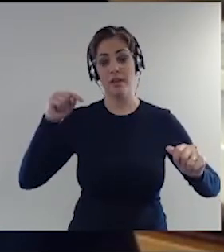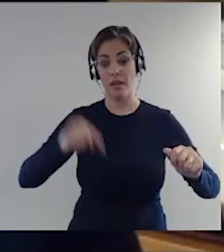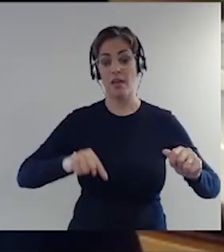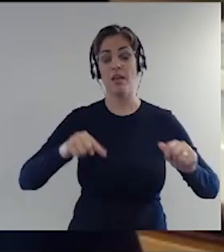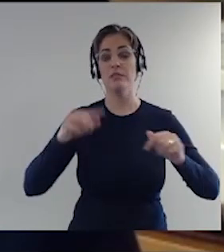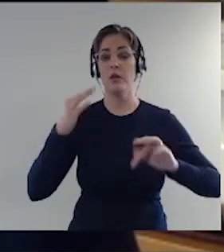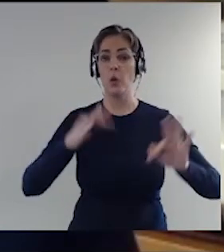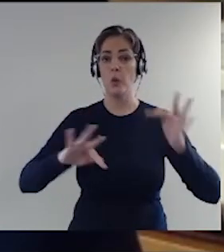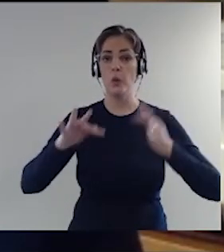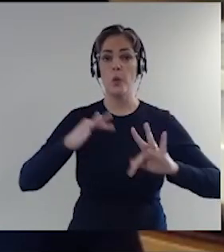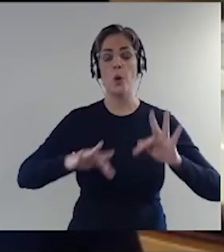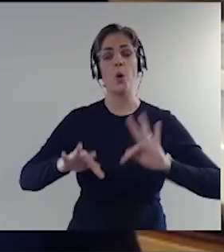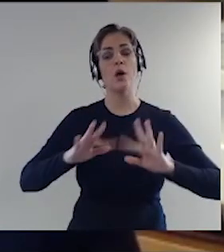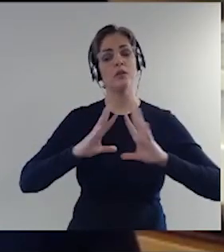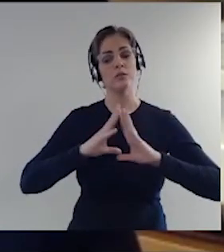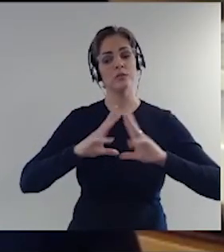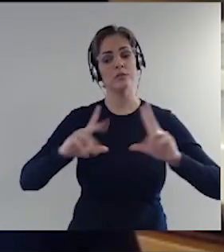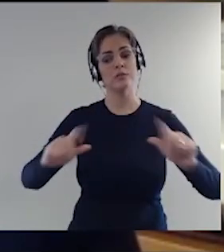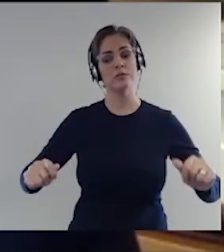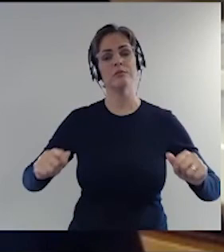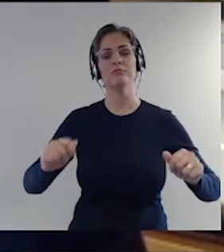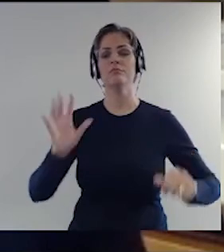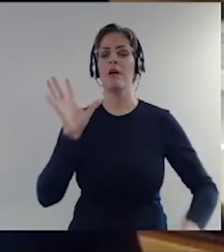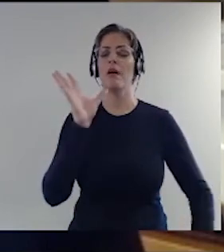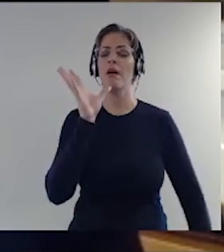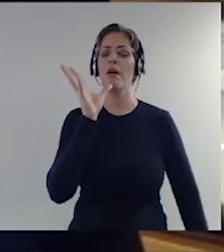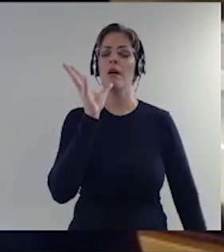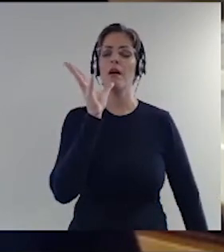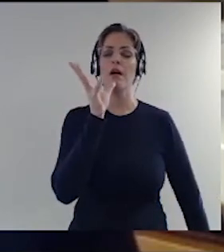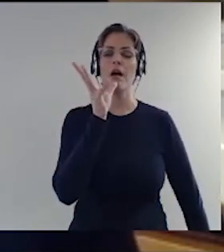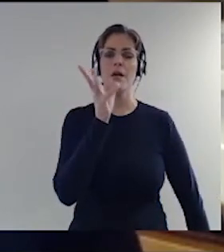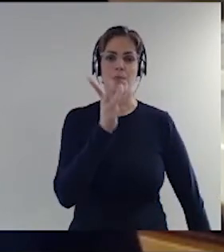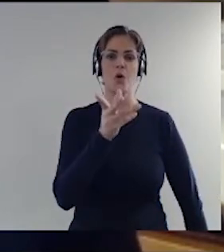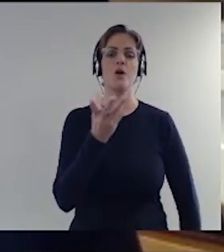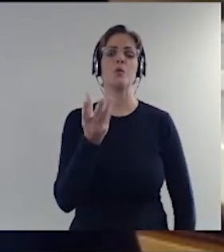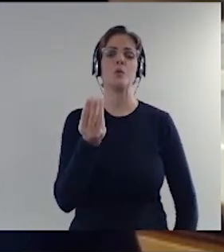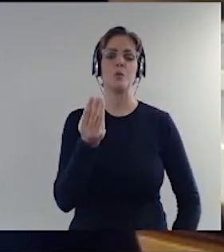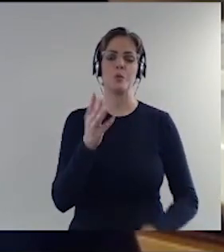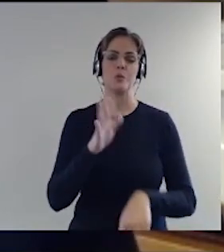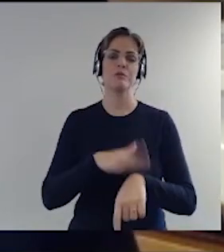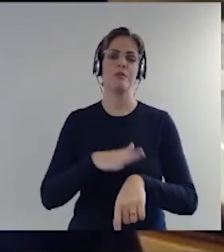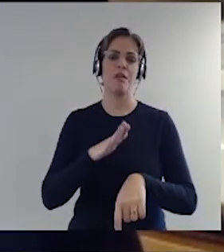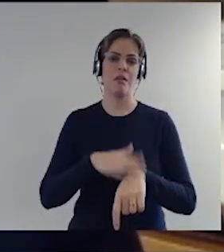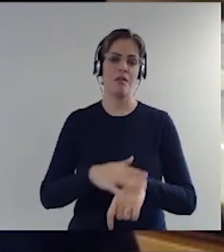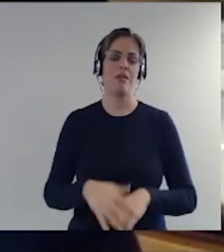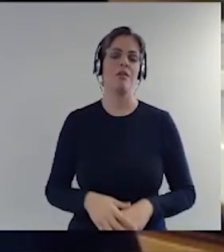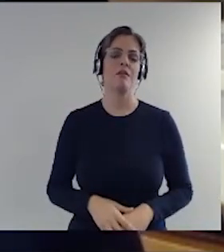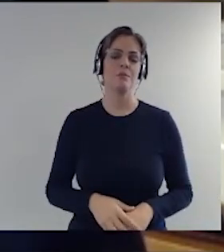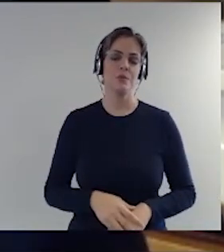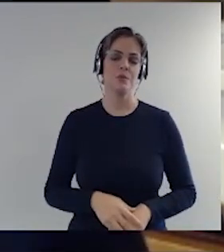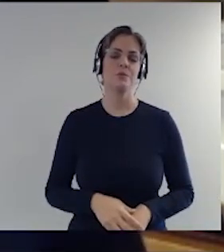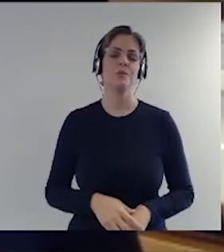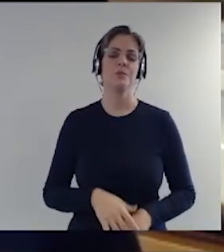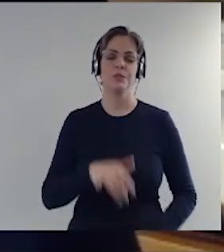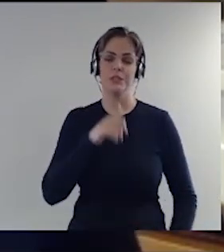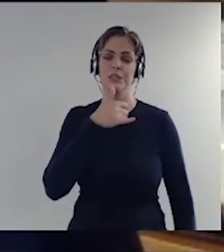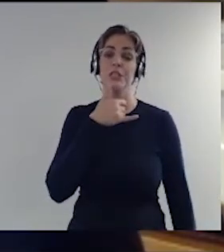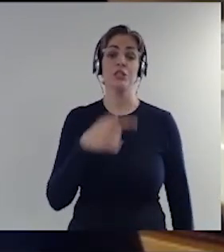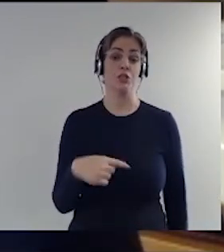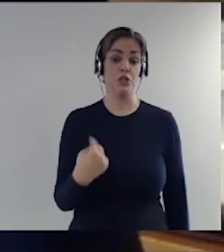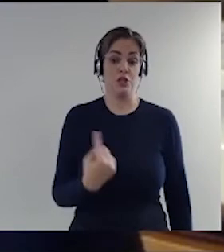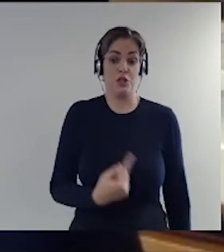feridas demanda muito e muito tempo. E, lamentavelmente, quando nós, operadores do